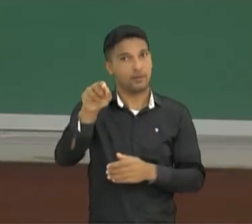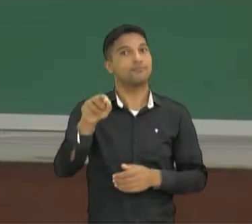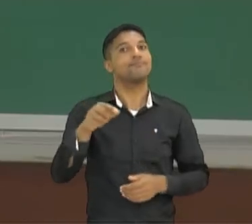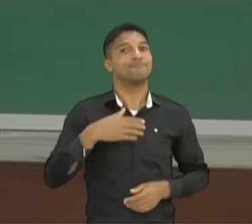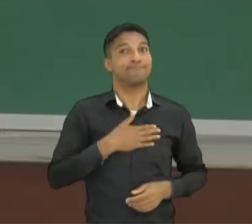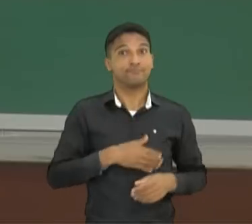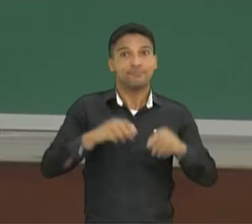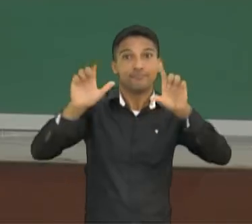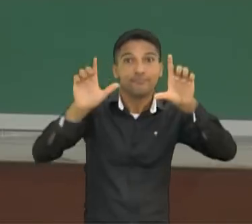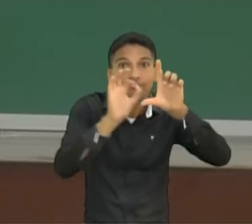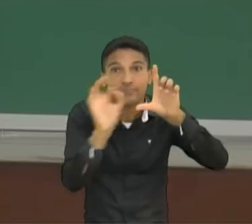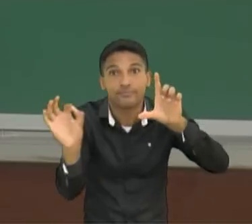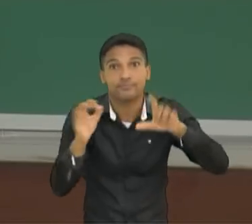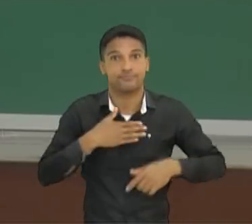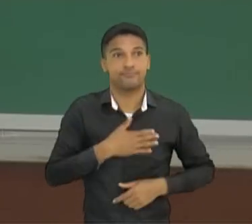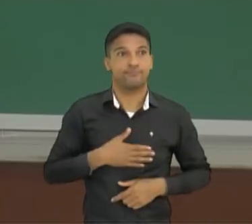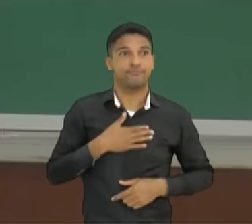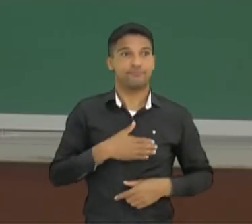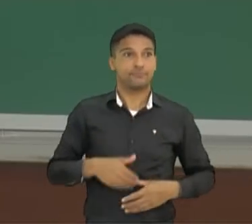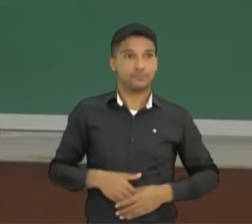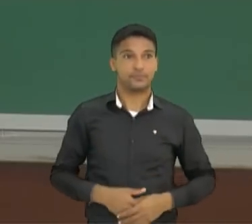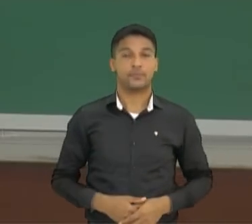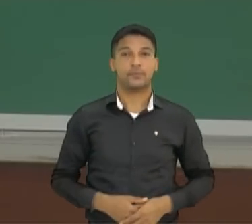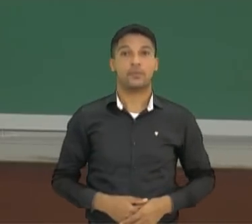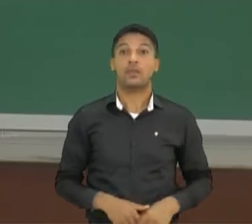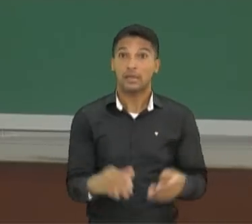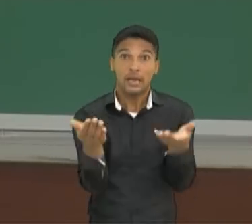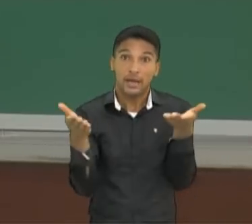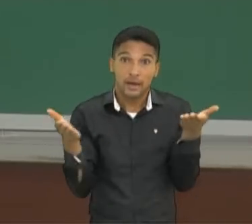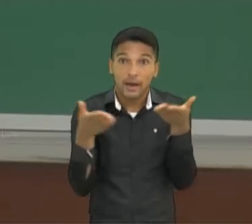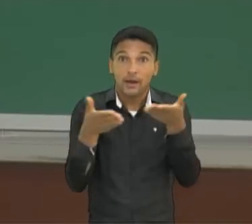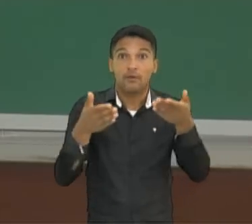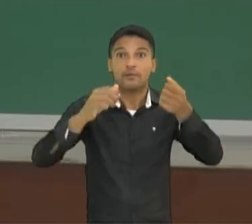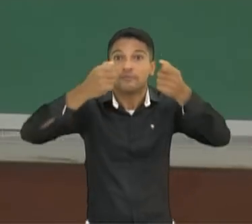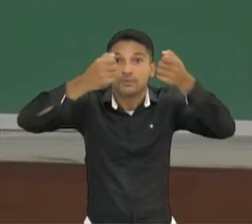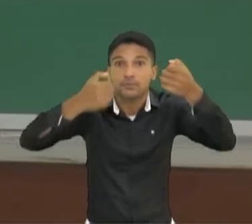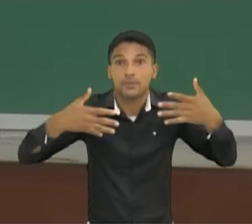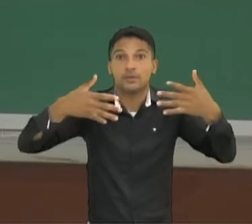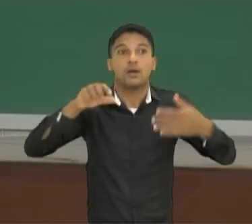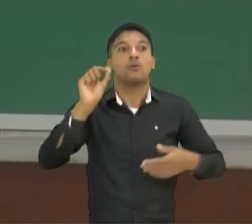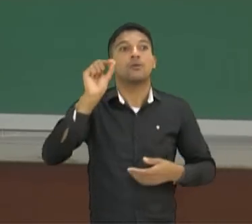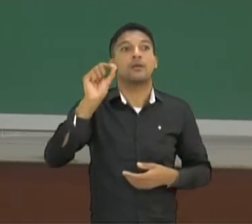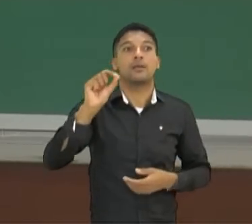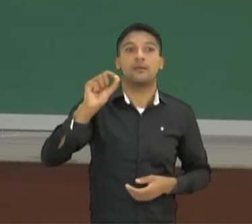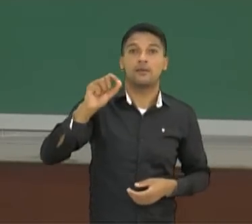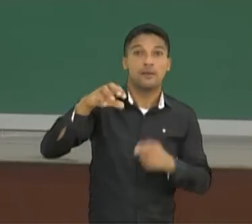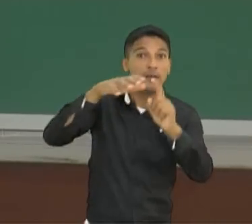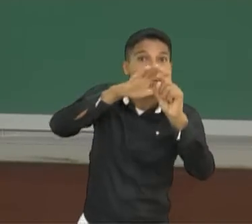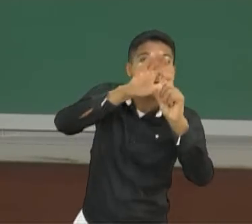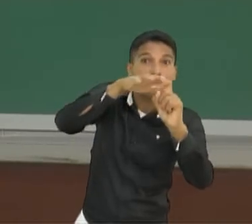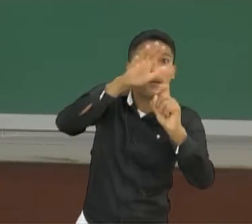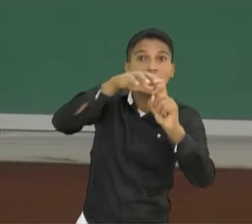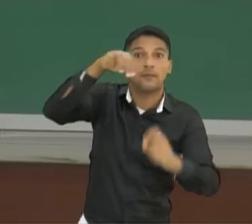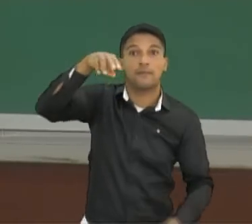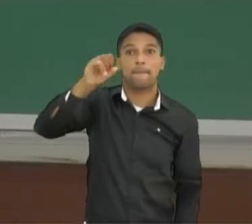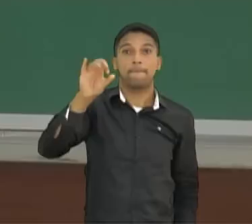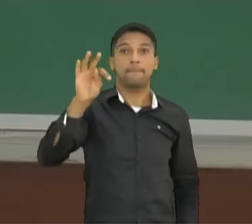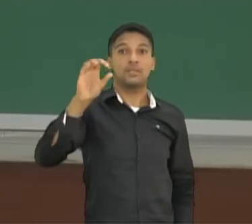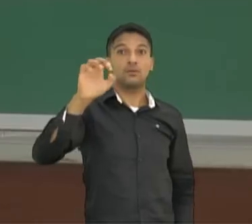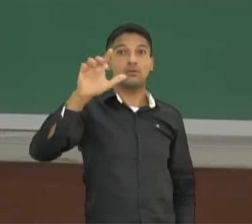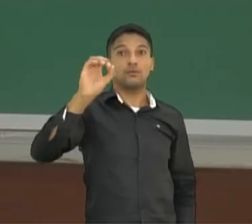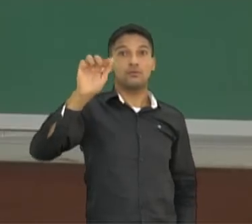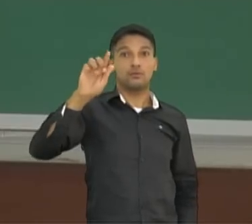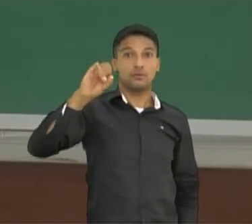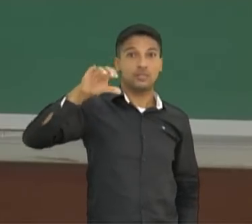a mitologia e religião. Só que eu vou falar dessa distinção na próxima aula. A única coisa que eu gostaria de